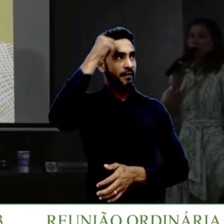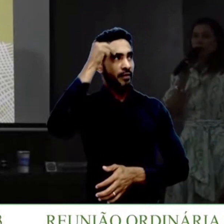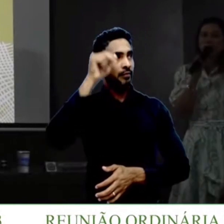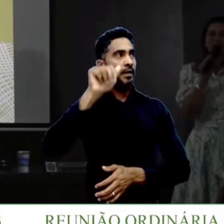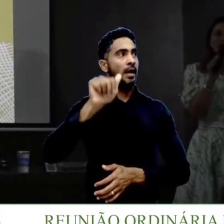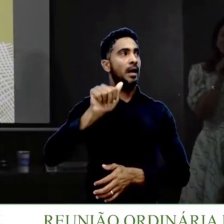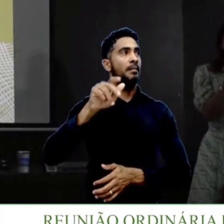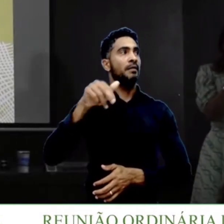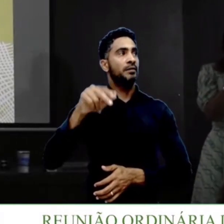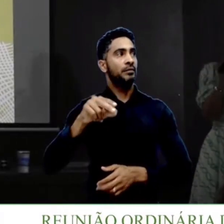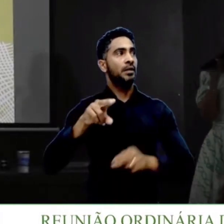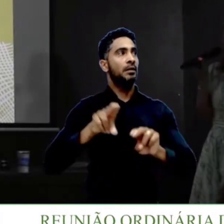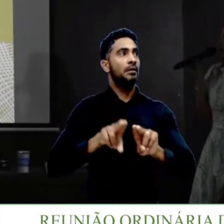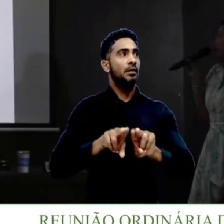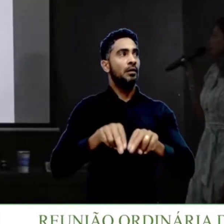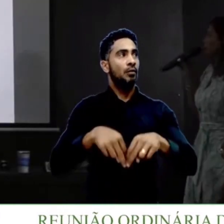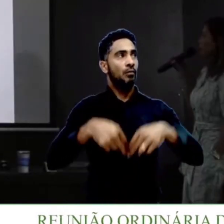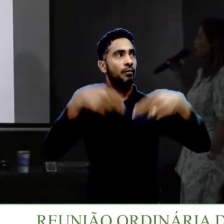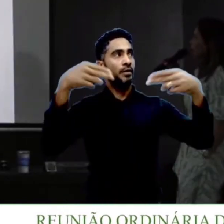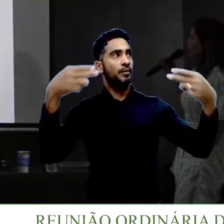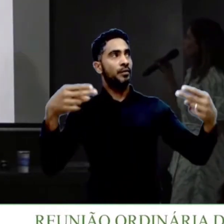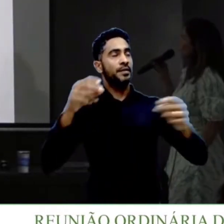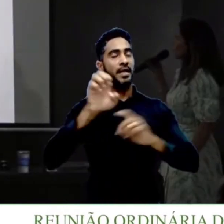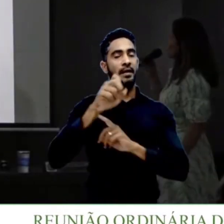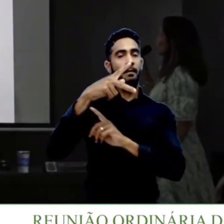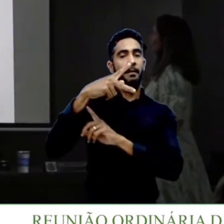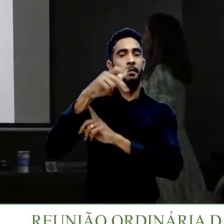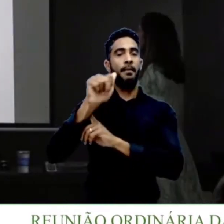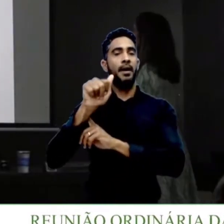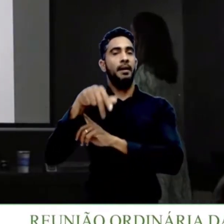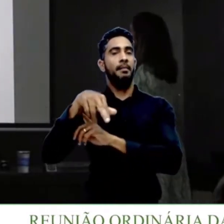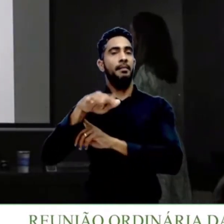Frutas, Unimontes e Epamig.